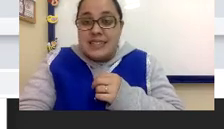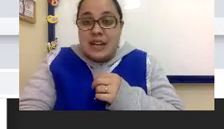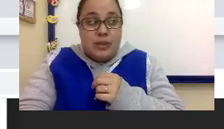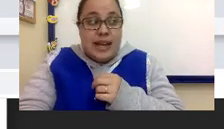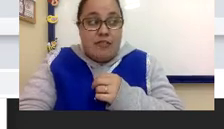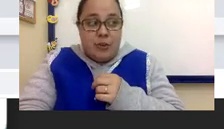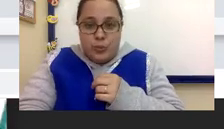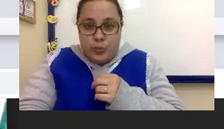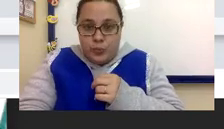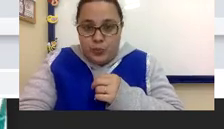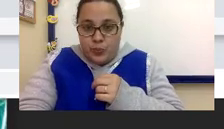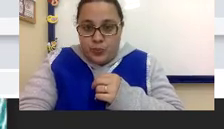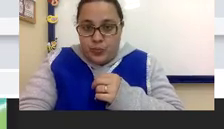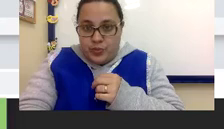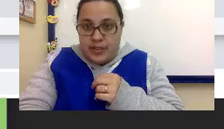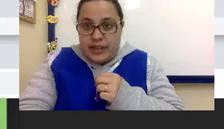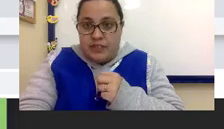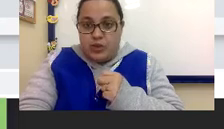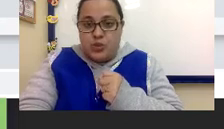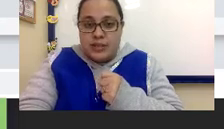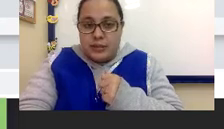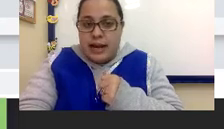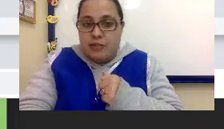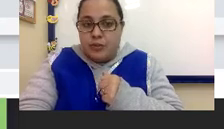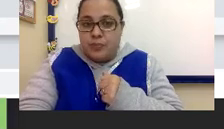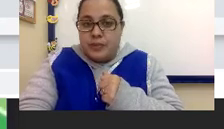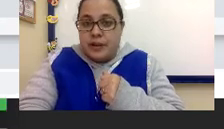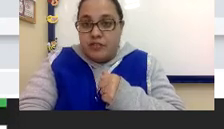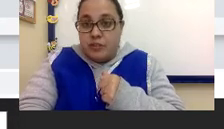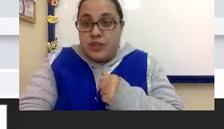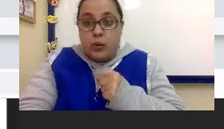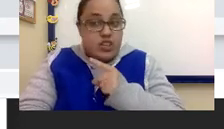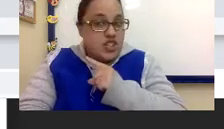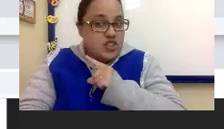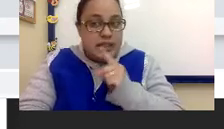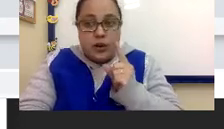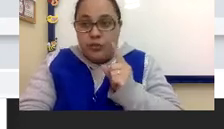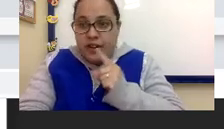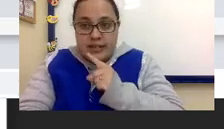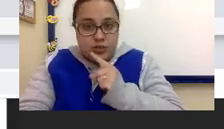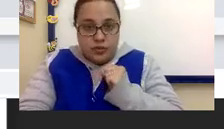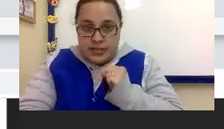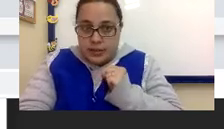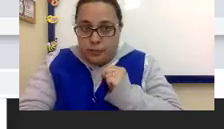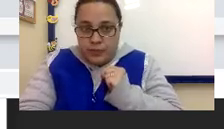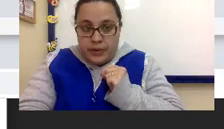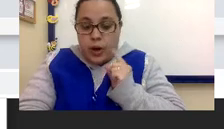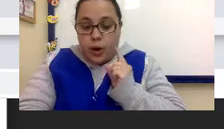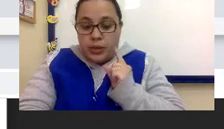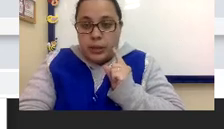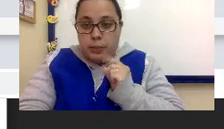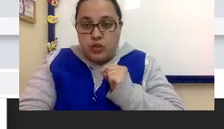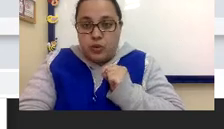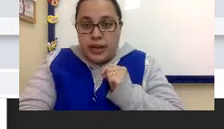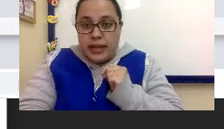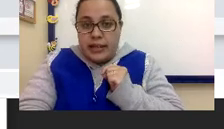continuar saudável? Será que ele vai continuar saudável? Vamos ver lá quando a gente não faz a escovação. Ó,